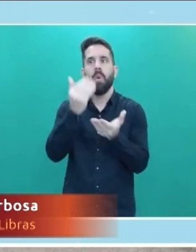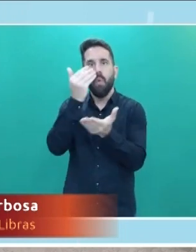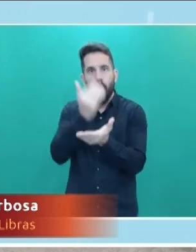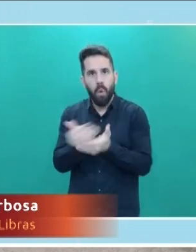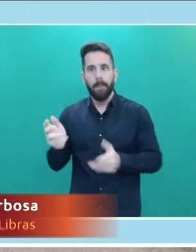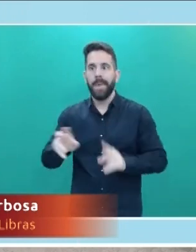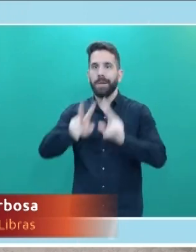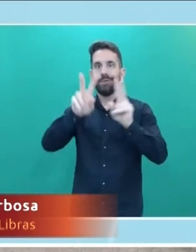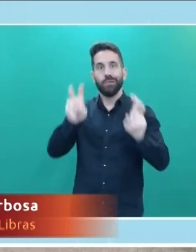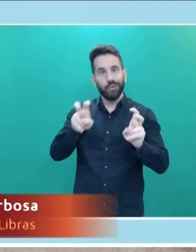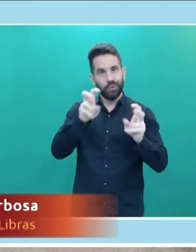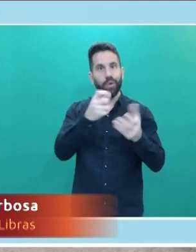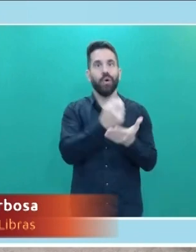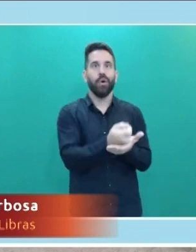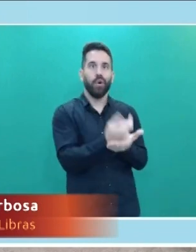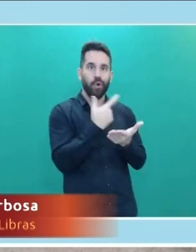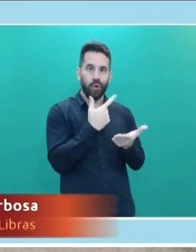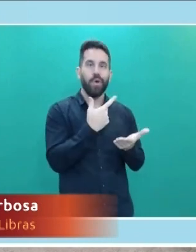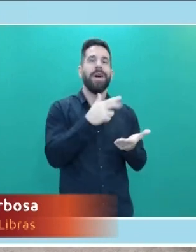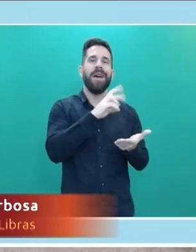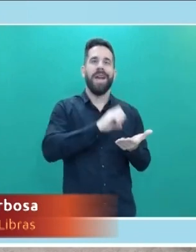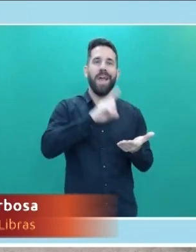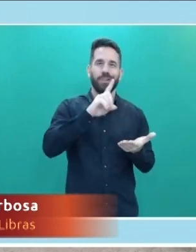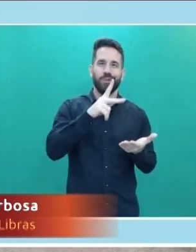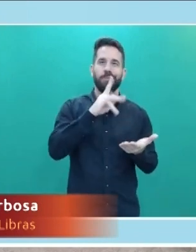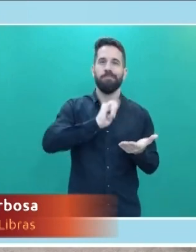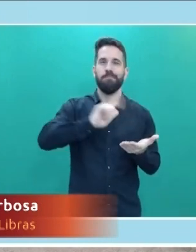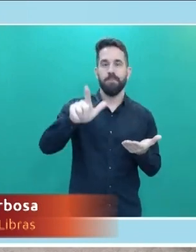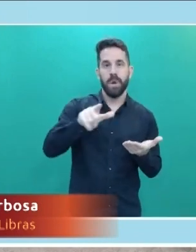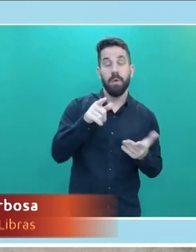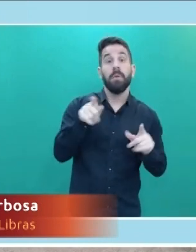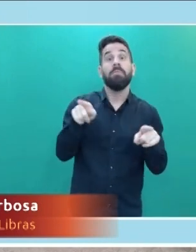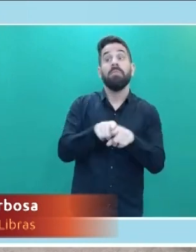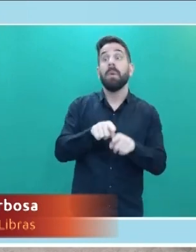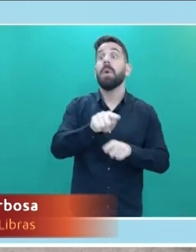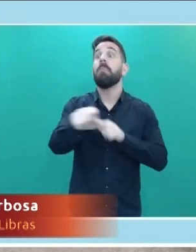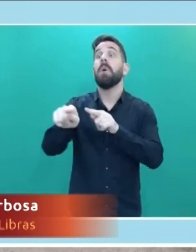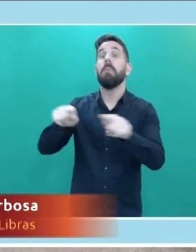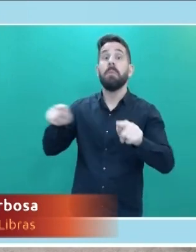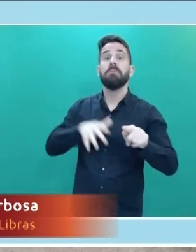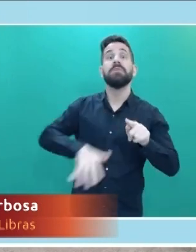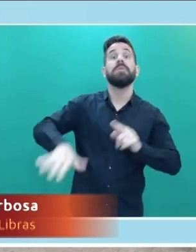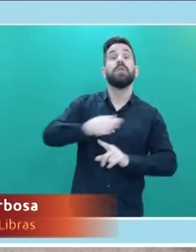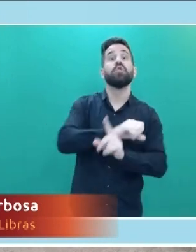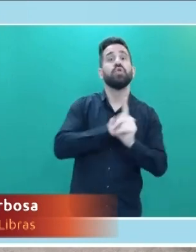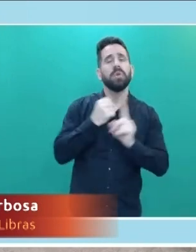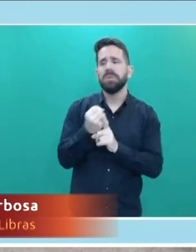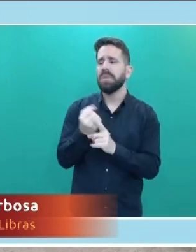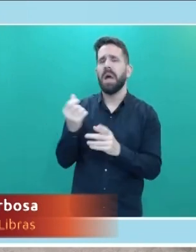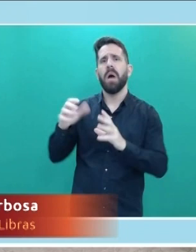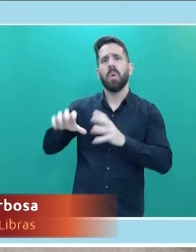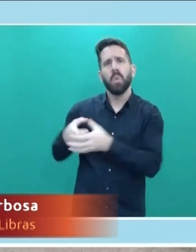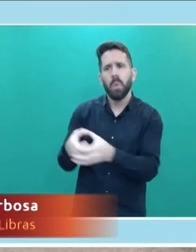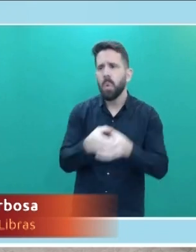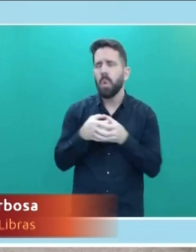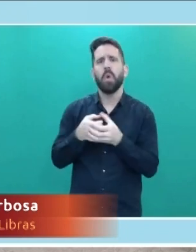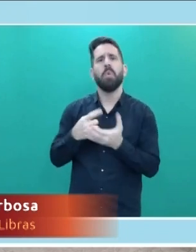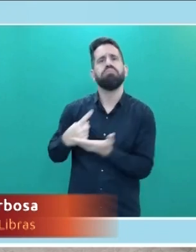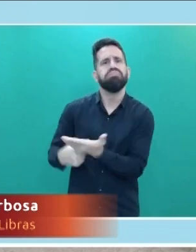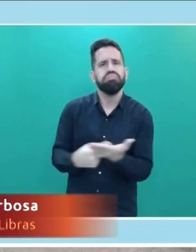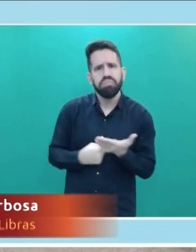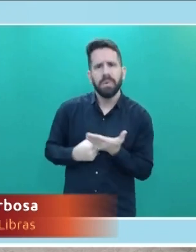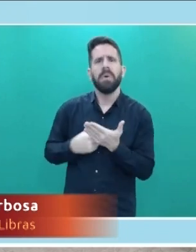desse movimento masculinista, como o nosso meio social possibilitou a existência desse grupo. Michele vai falar também sobre a